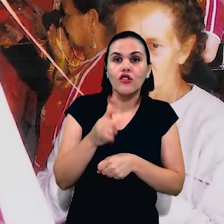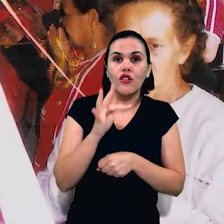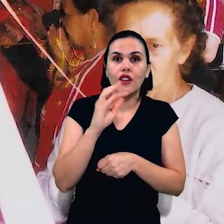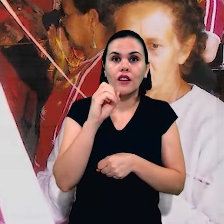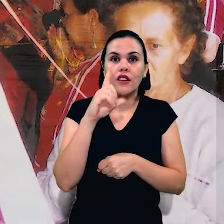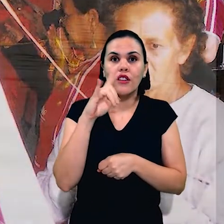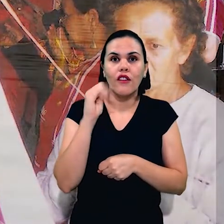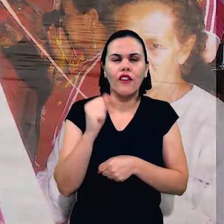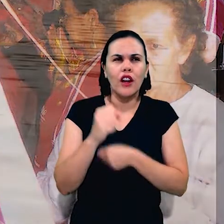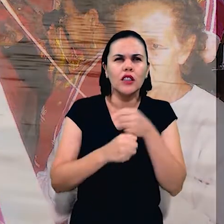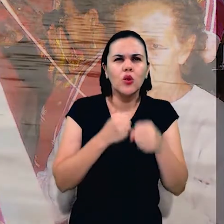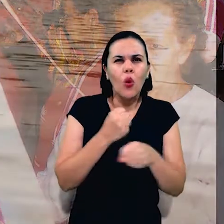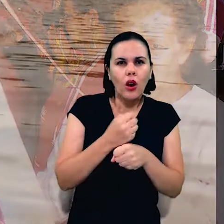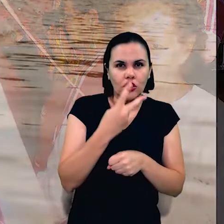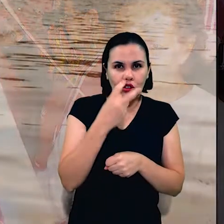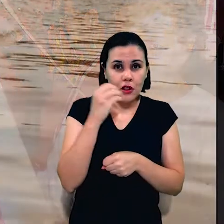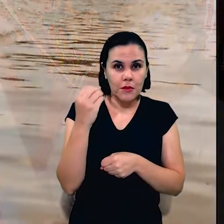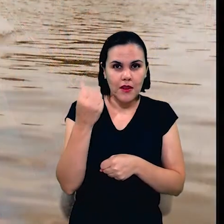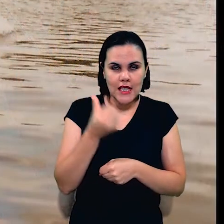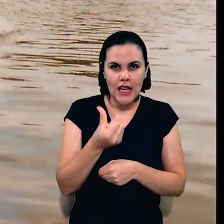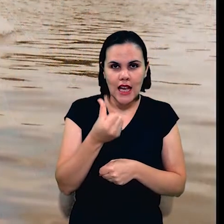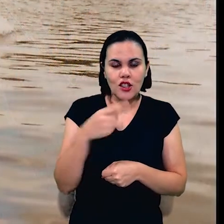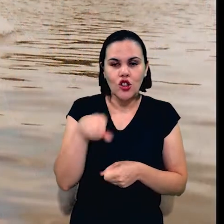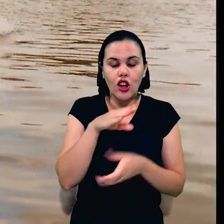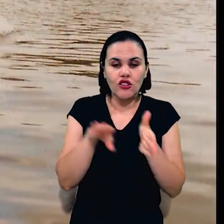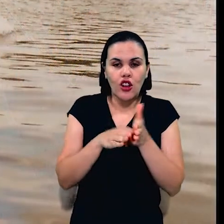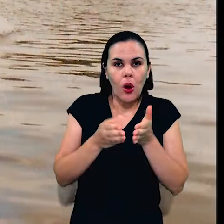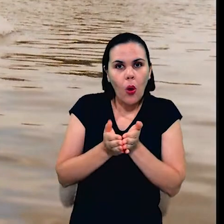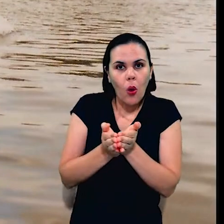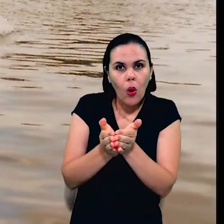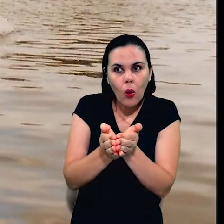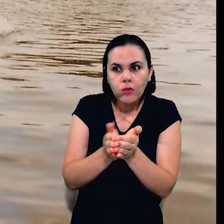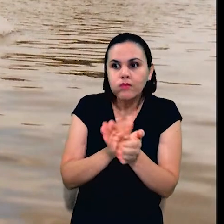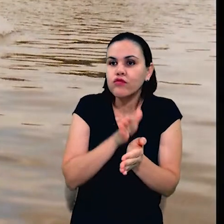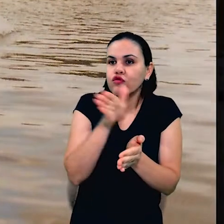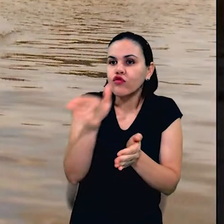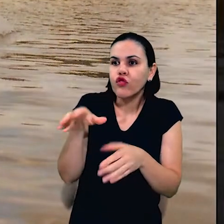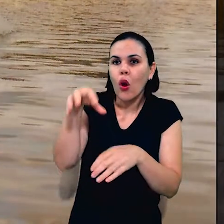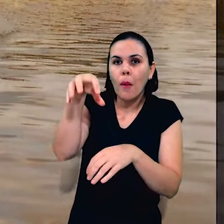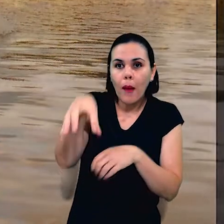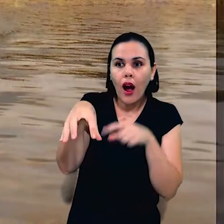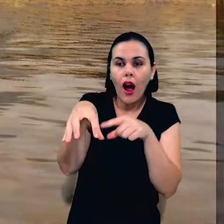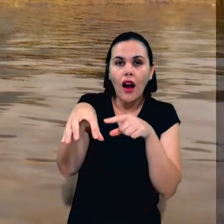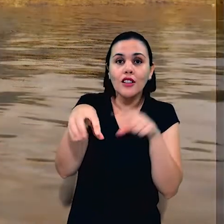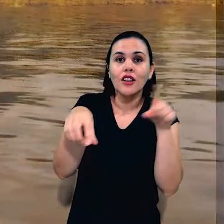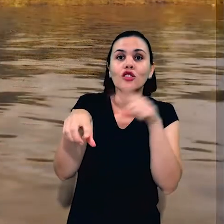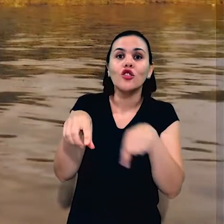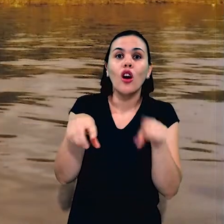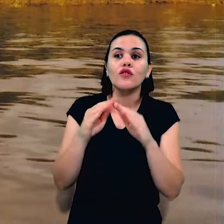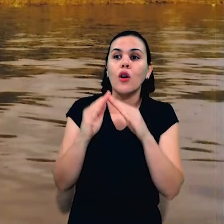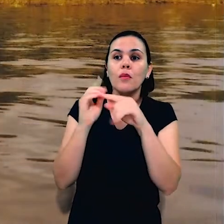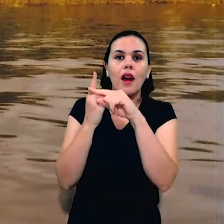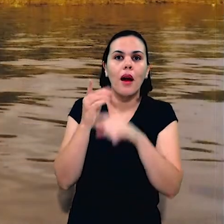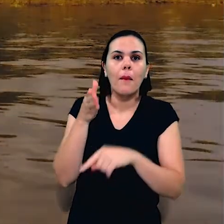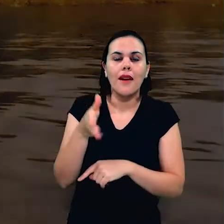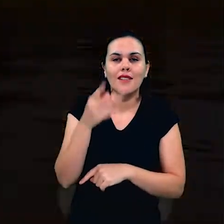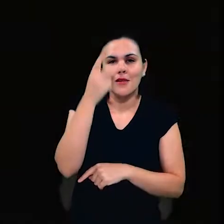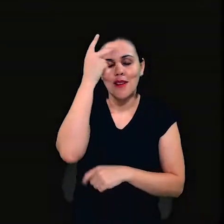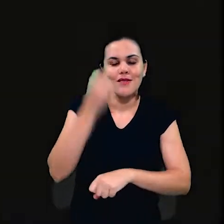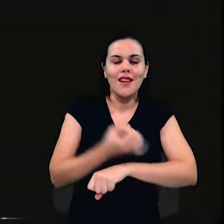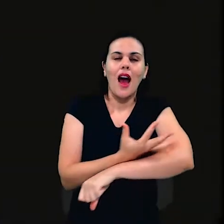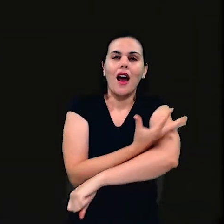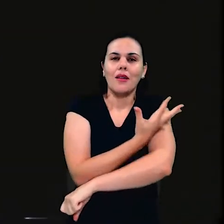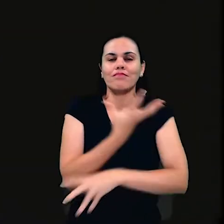lá, que foi no ano de 2006 que nós fomos. A gente chegou de barco, antes de atravessar para a ilha, nós fomos para a capela. E o povo se emocionou